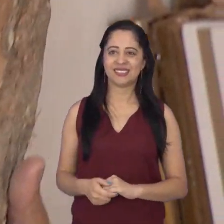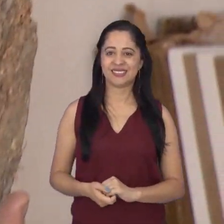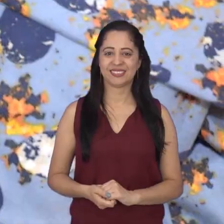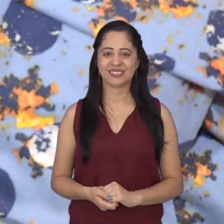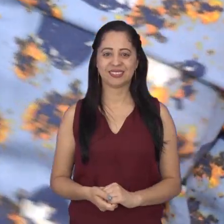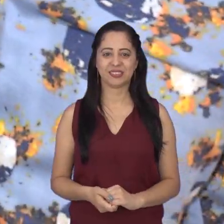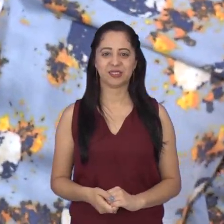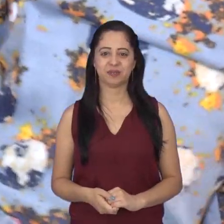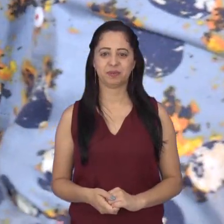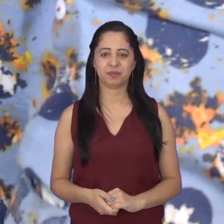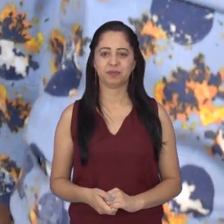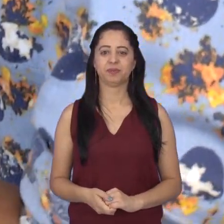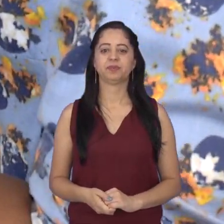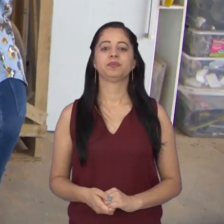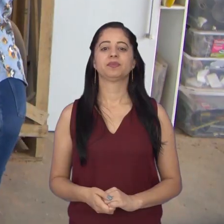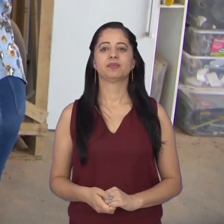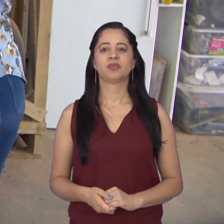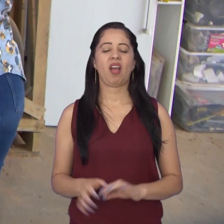depois. Sim.